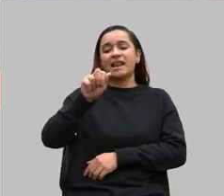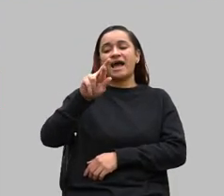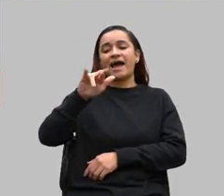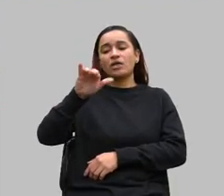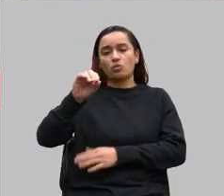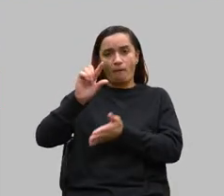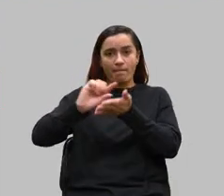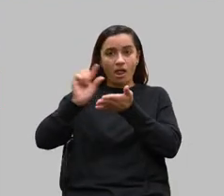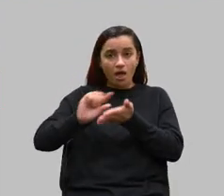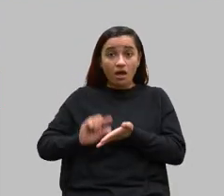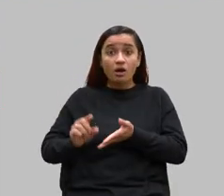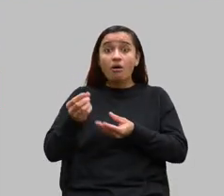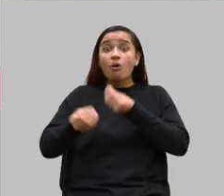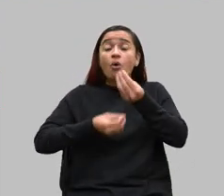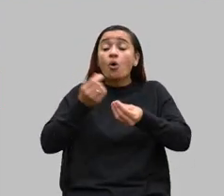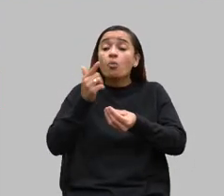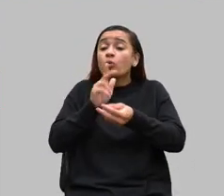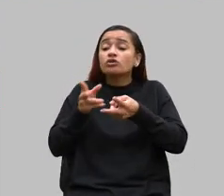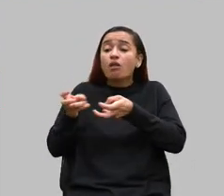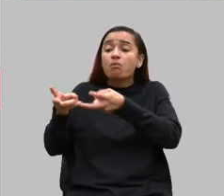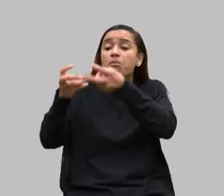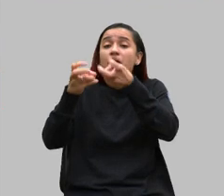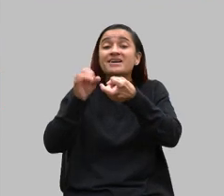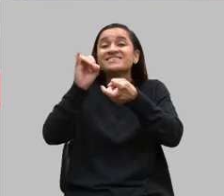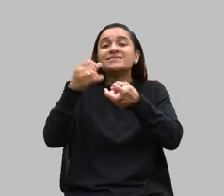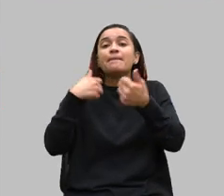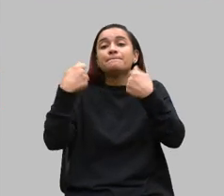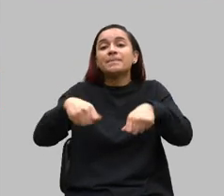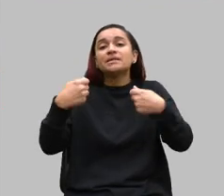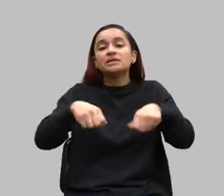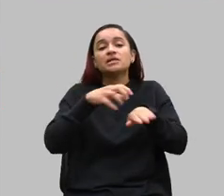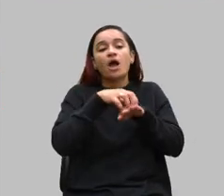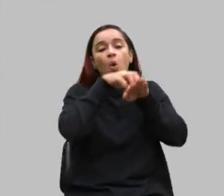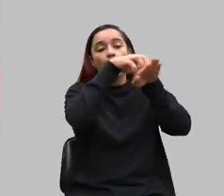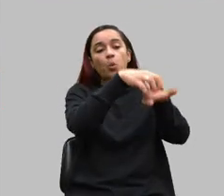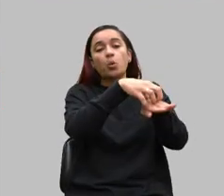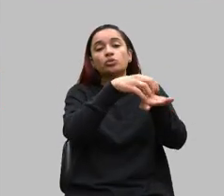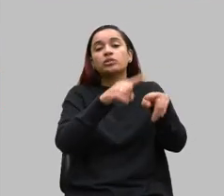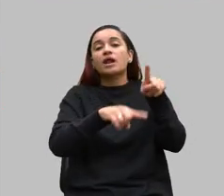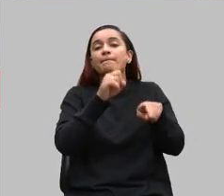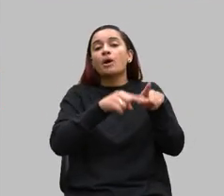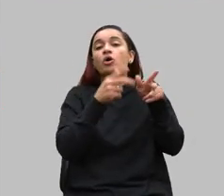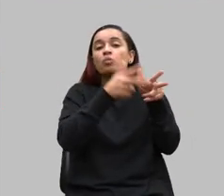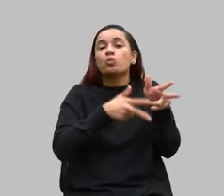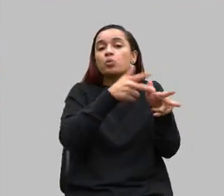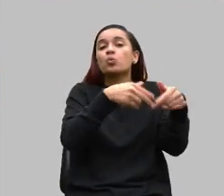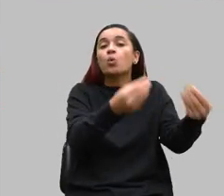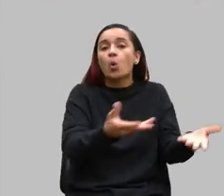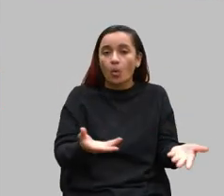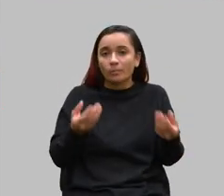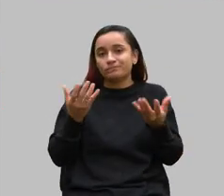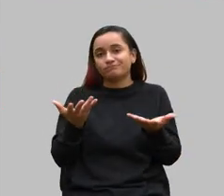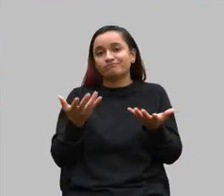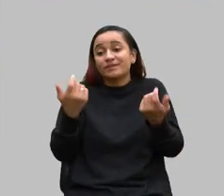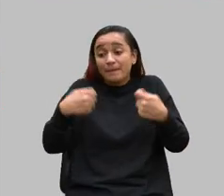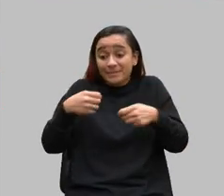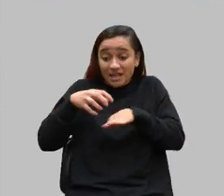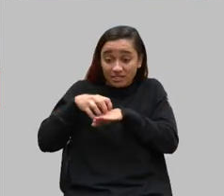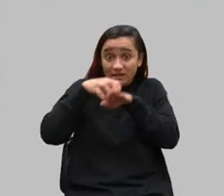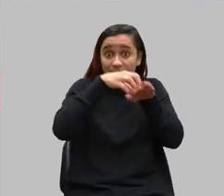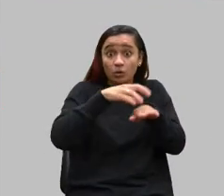eu preciso da rovia o desgaste das rodovias que transportam toda a carga da região não